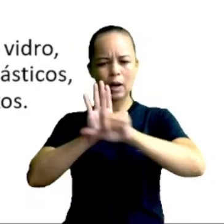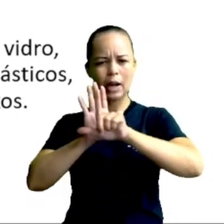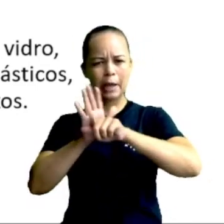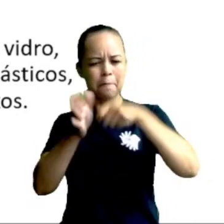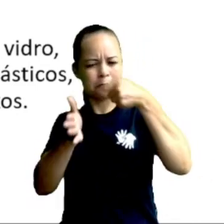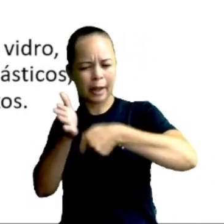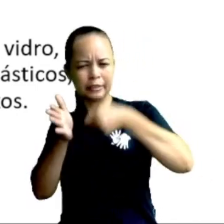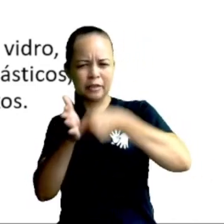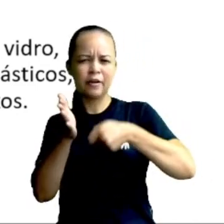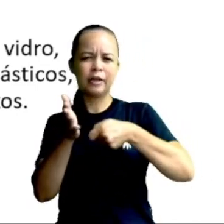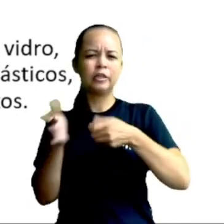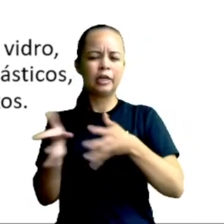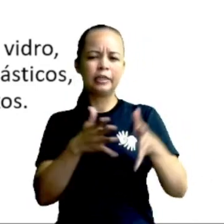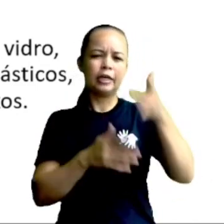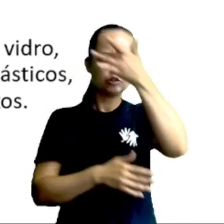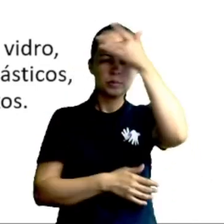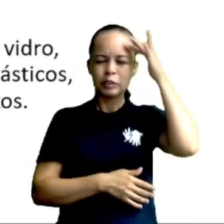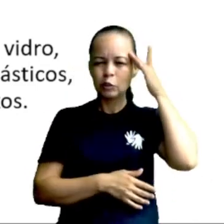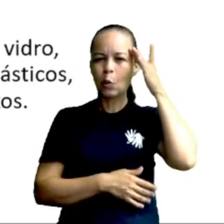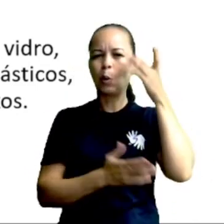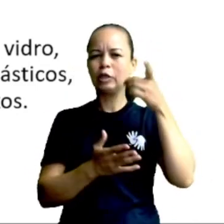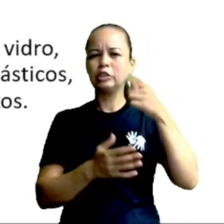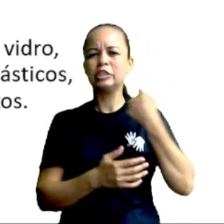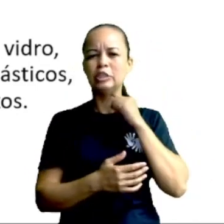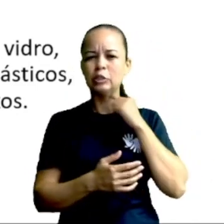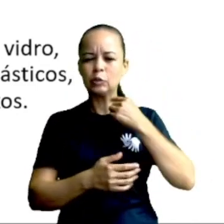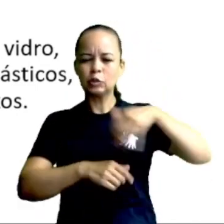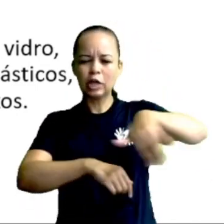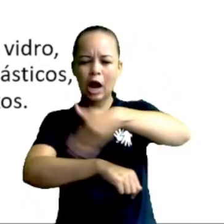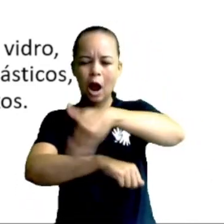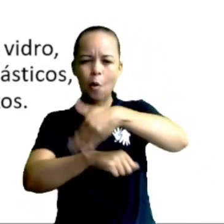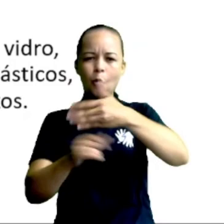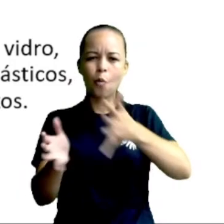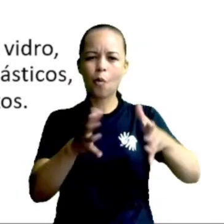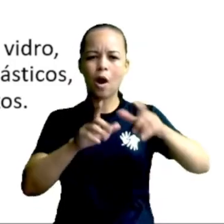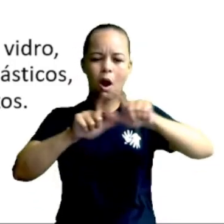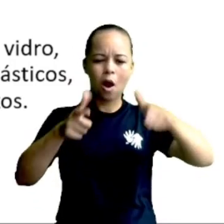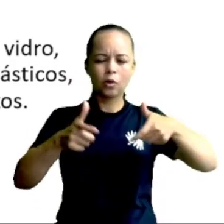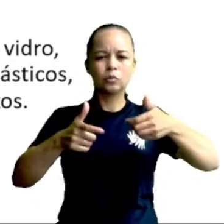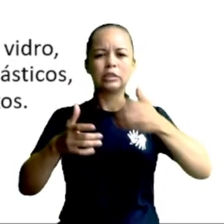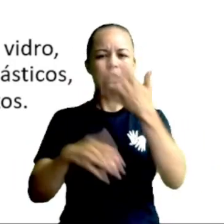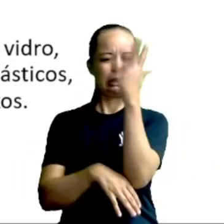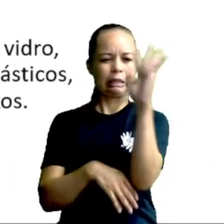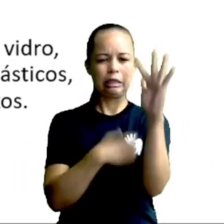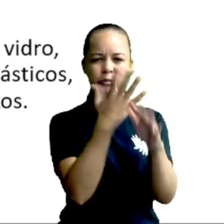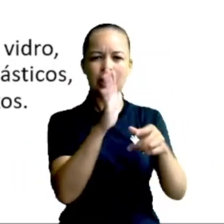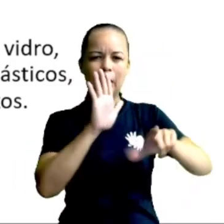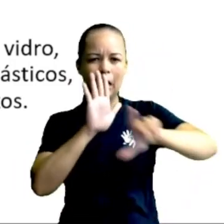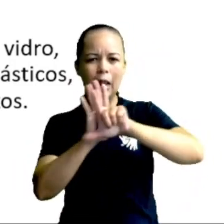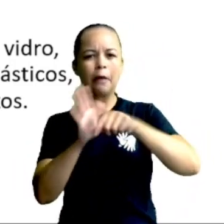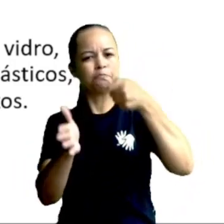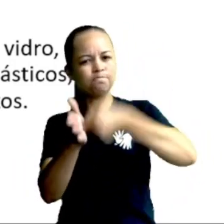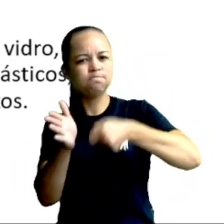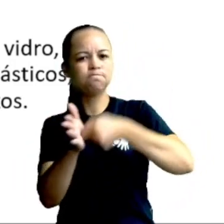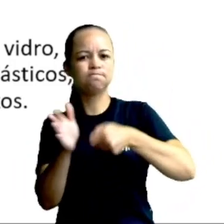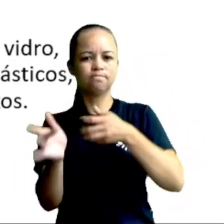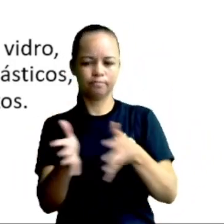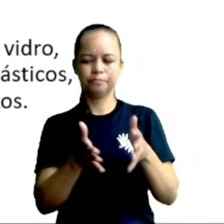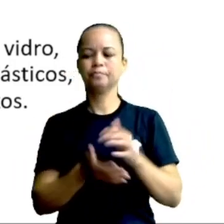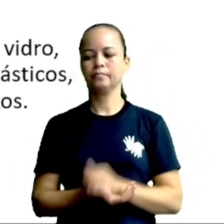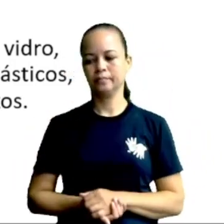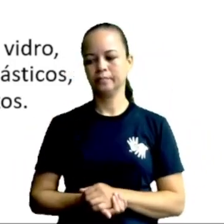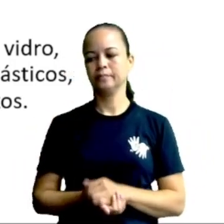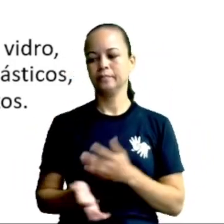pessoas que poluem, que desmatar e que não cuidar do ambiente, né? Tratar lixos e resíduos domésticos